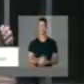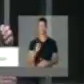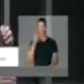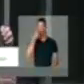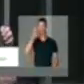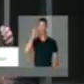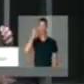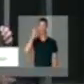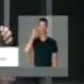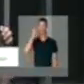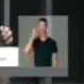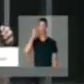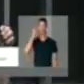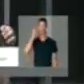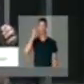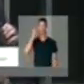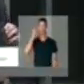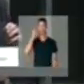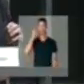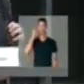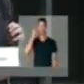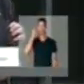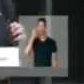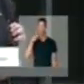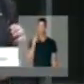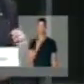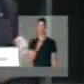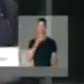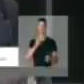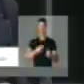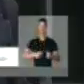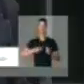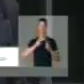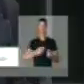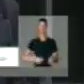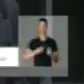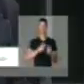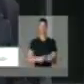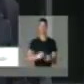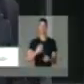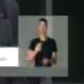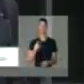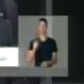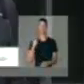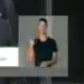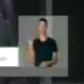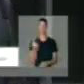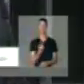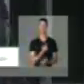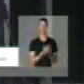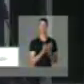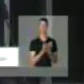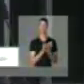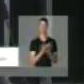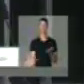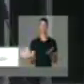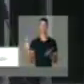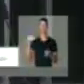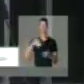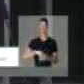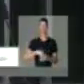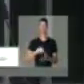Ontem, senhoras e senhores deputados, nós da agricultura fomos golpeados dentro de